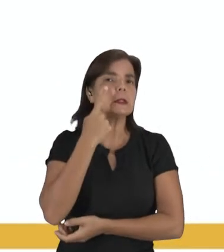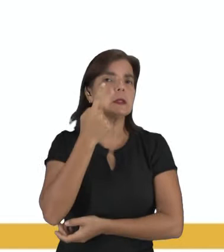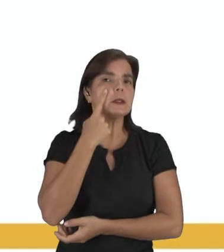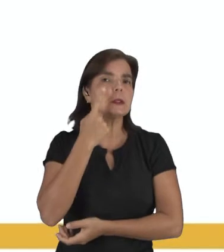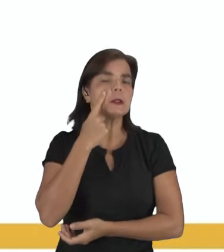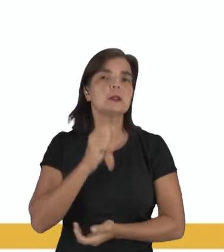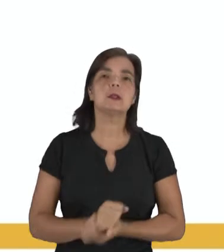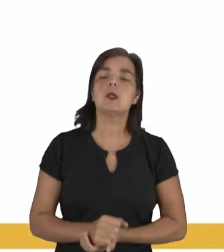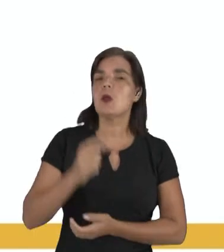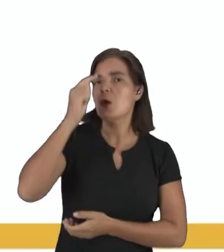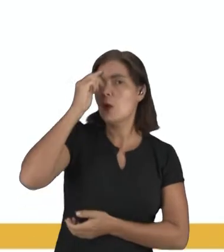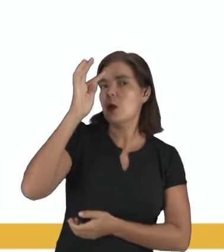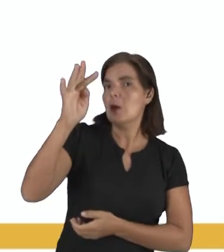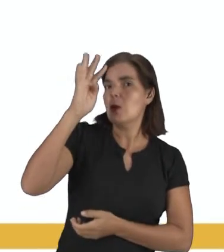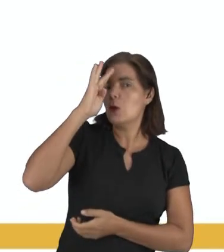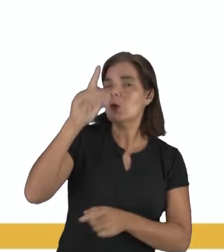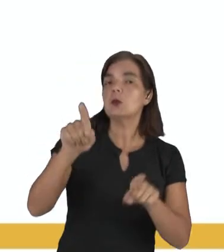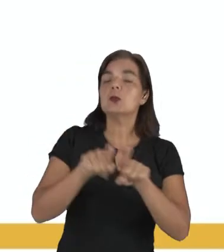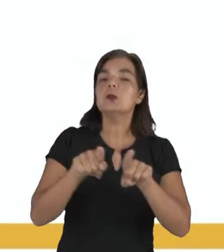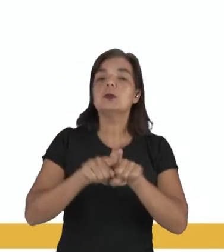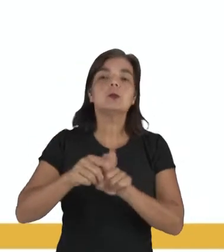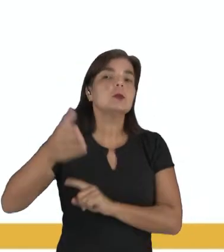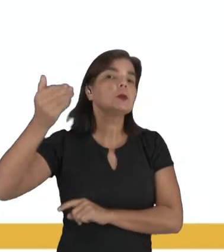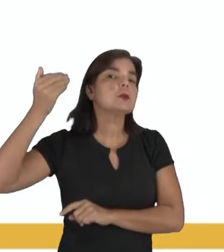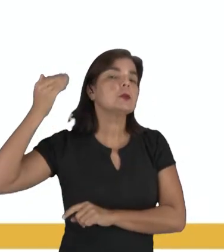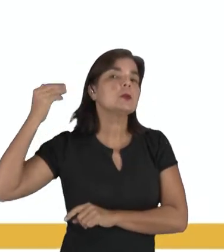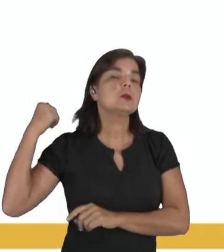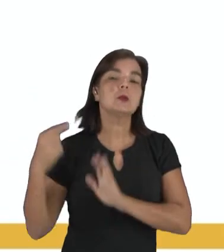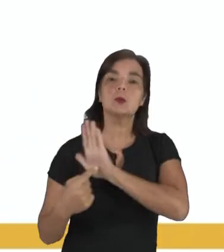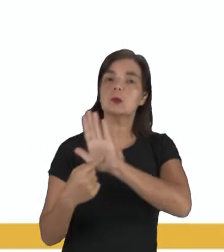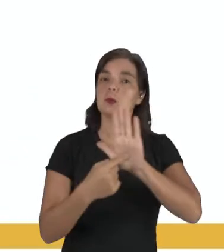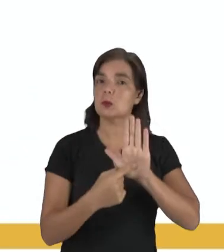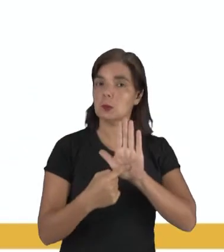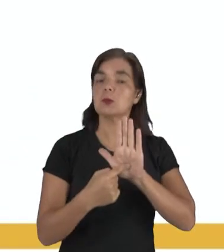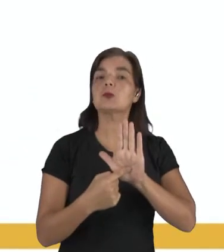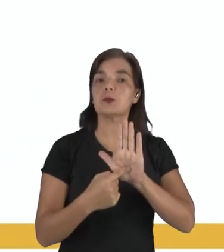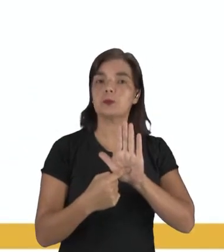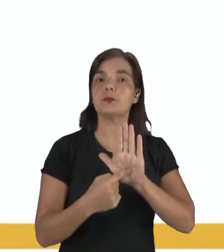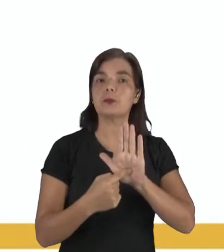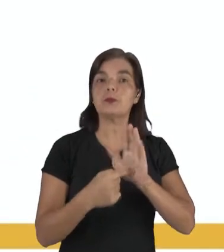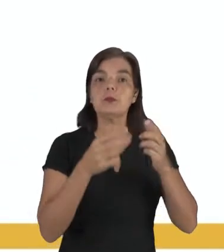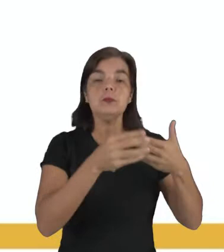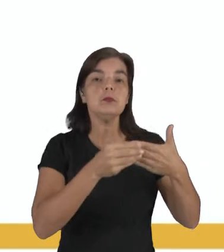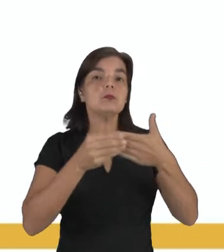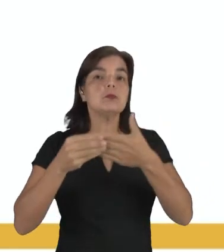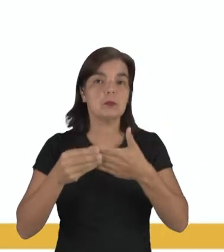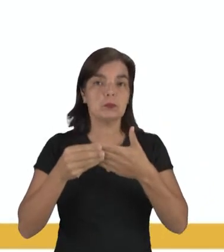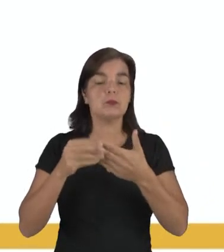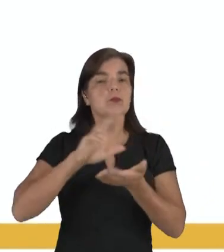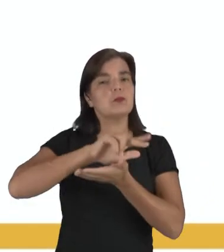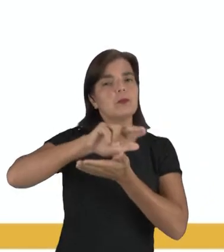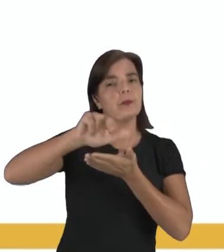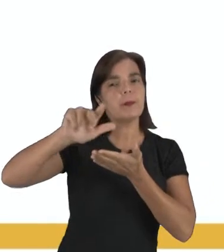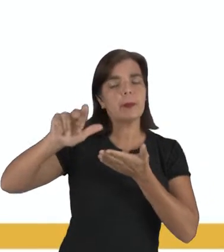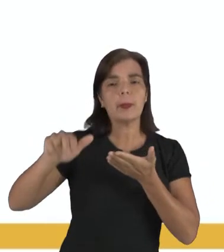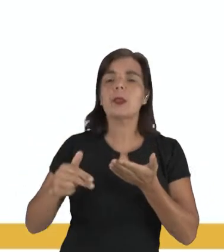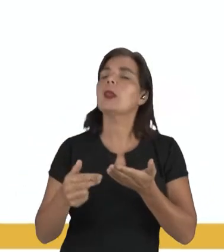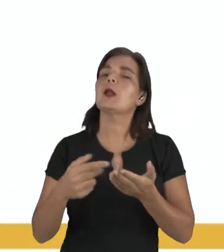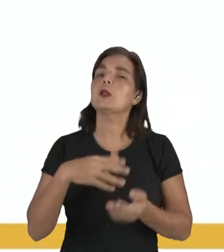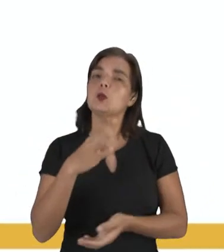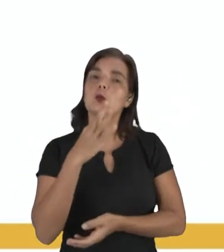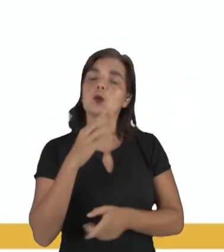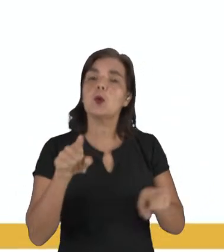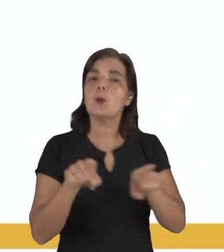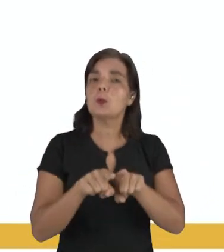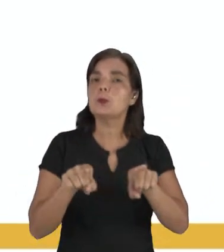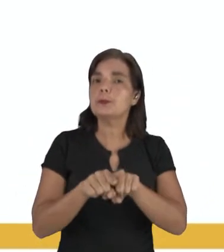verificar, esses pensadores antigos acabavam publicando trabalhos e trazendo influências em várias áreas do conhecimento, porque